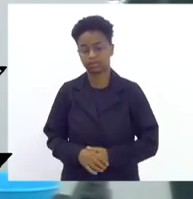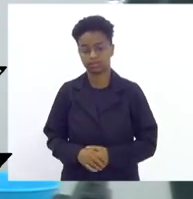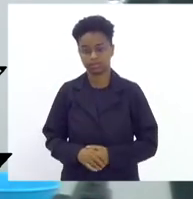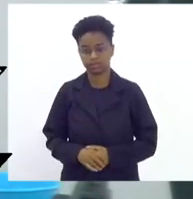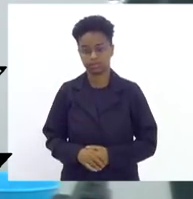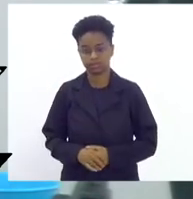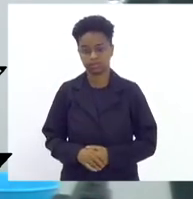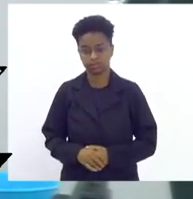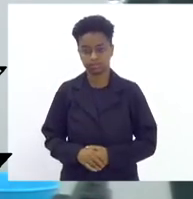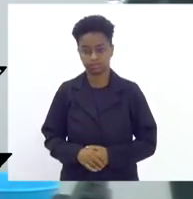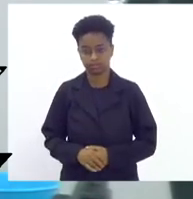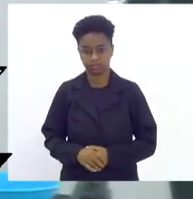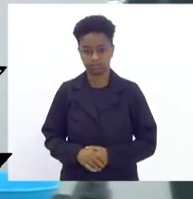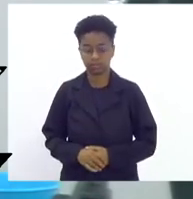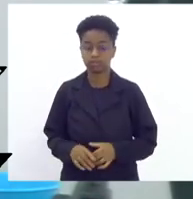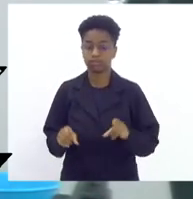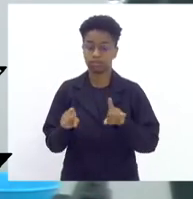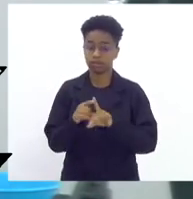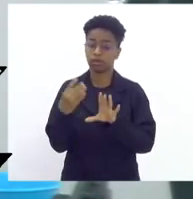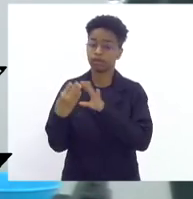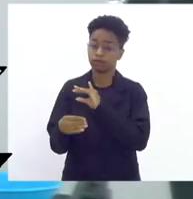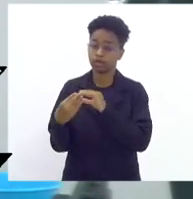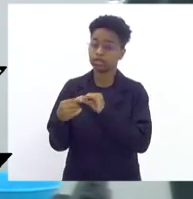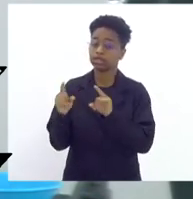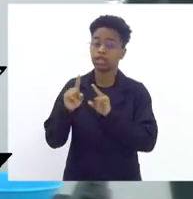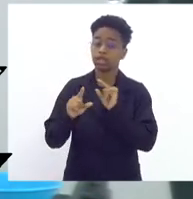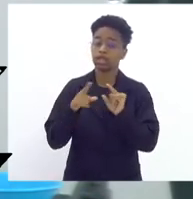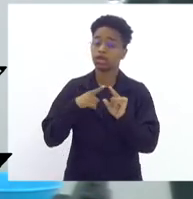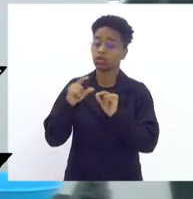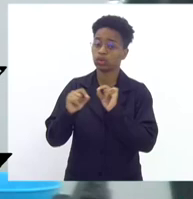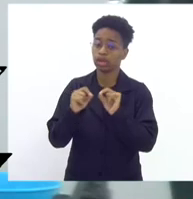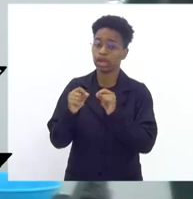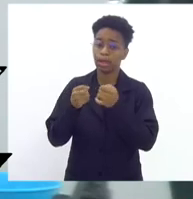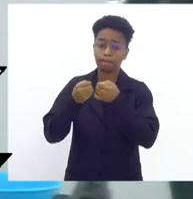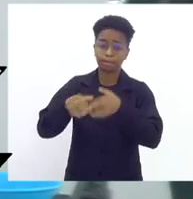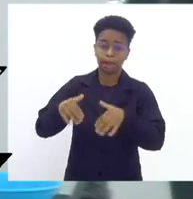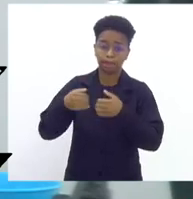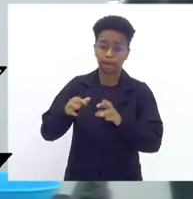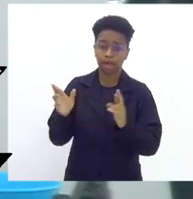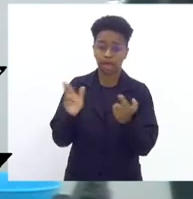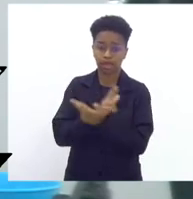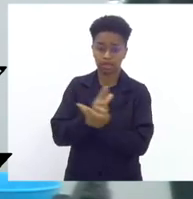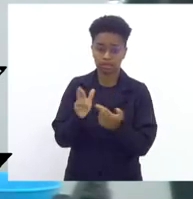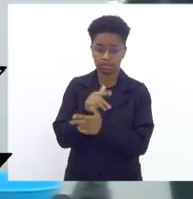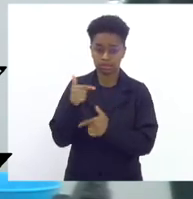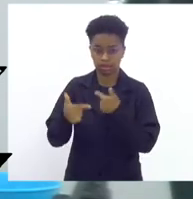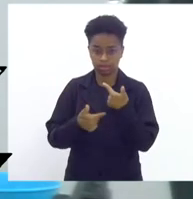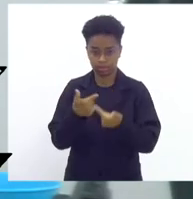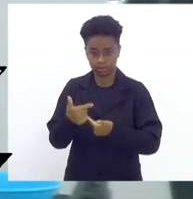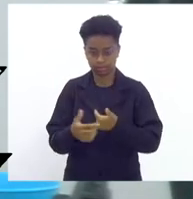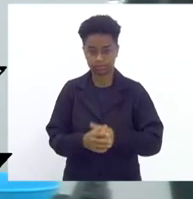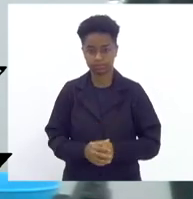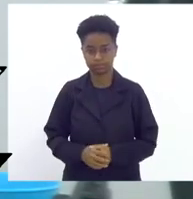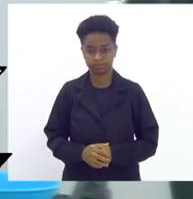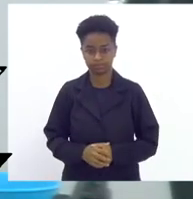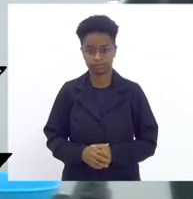a camada do Refúgio traz então uma camada de precarização nas relações do trabalho